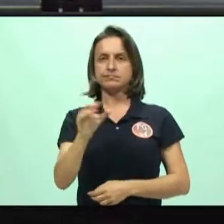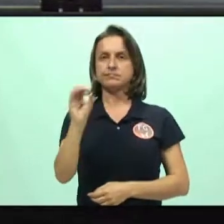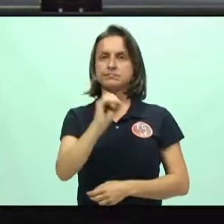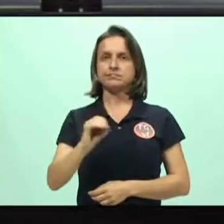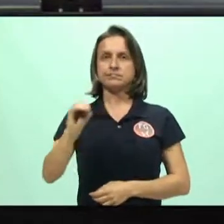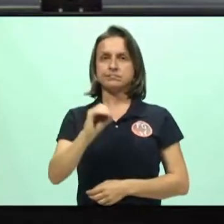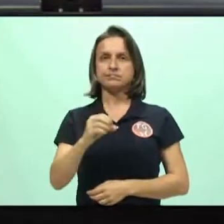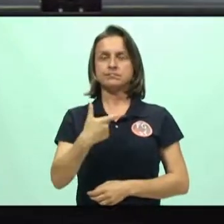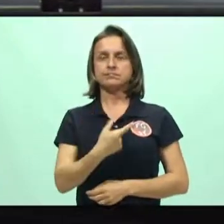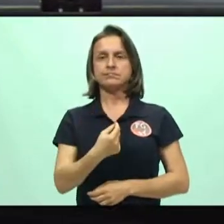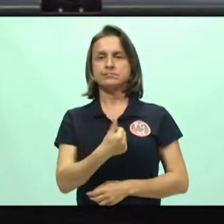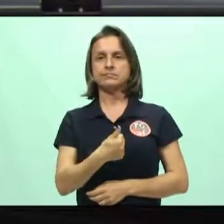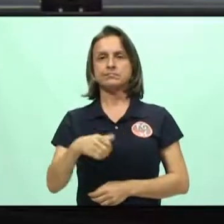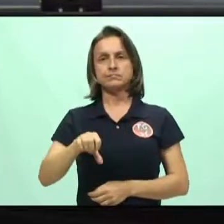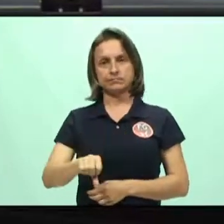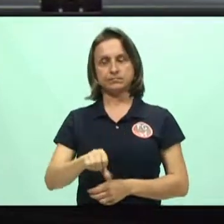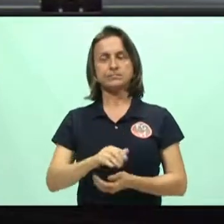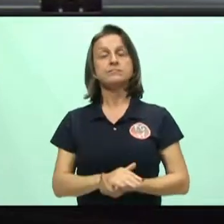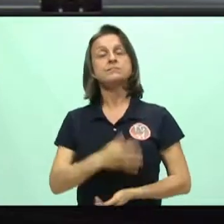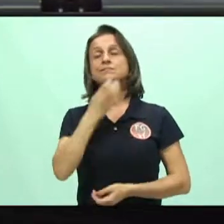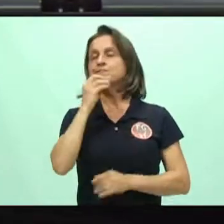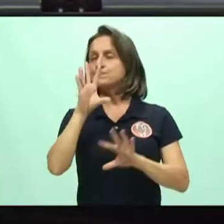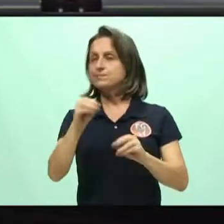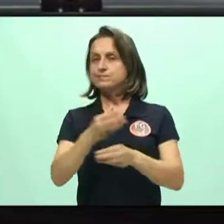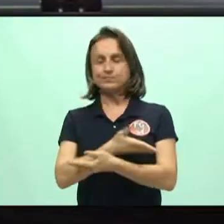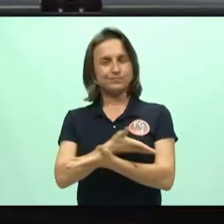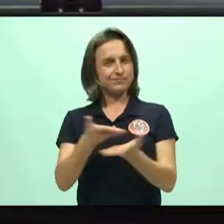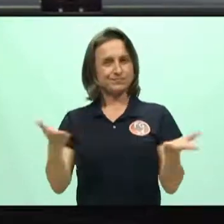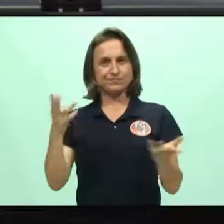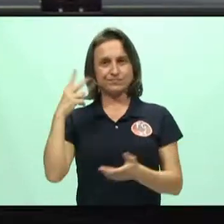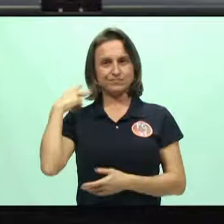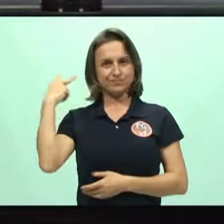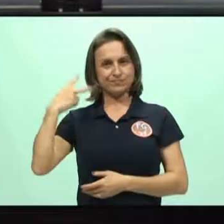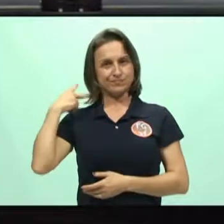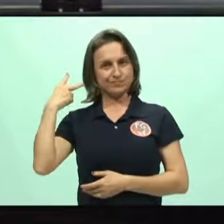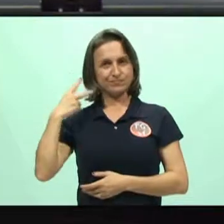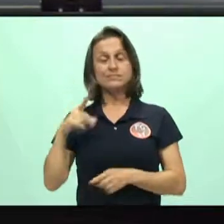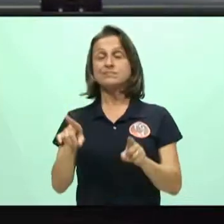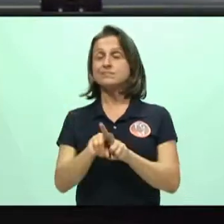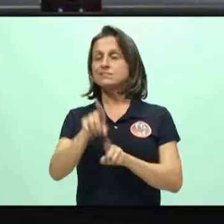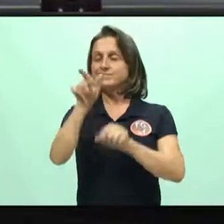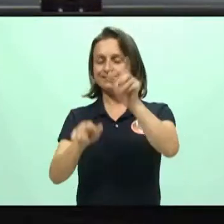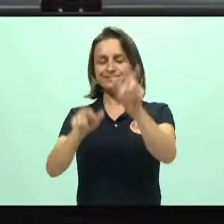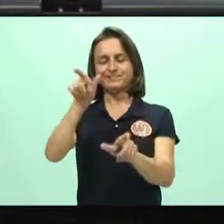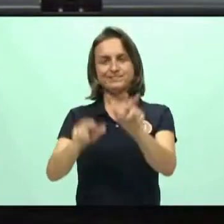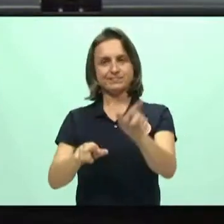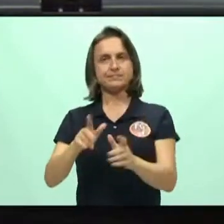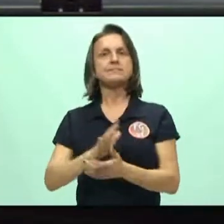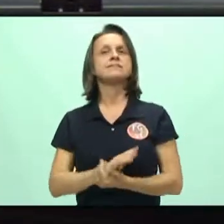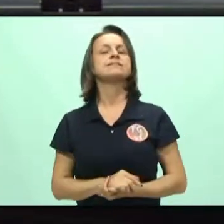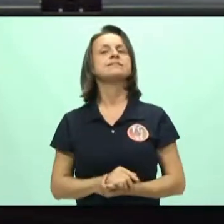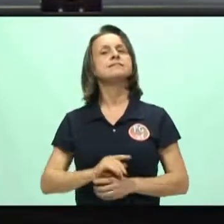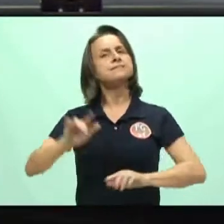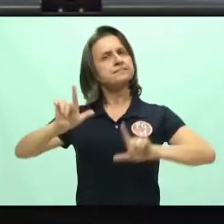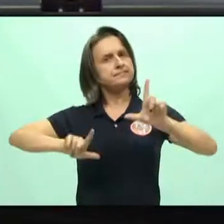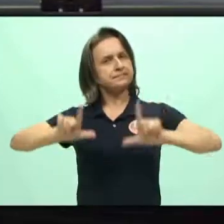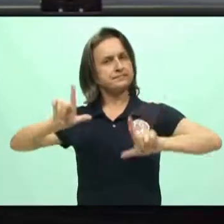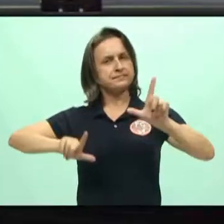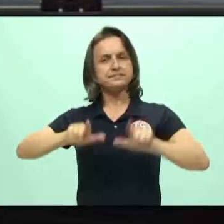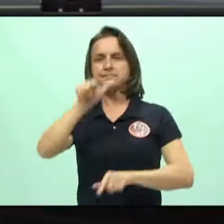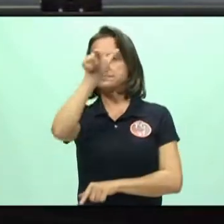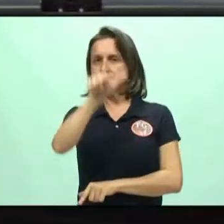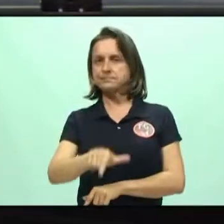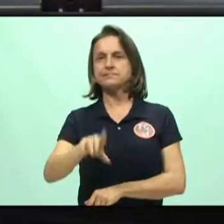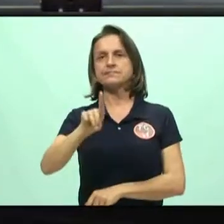2019 quer dizer uma boa noite a todos os vereadores ao público a imprensa na pessoa do seu Dario